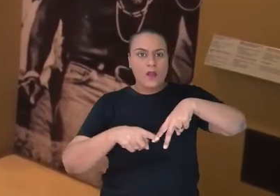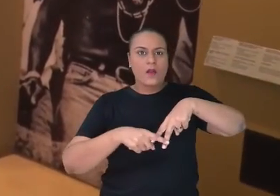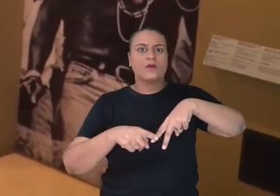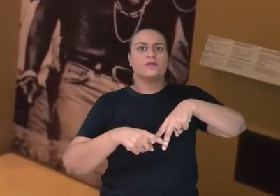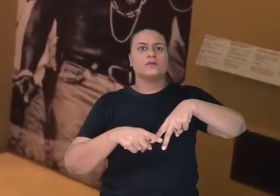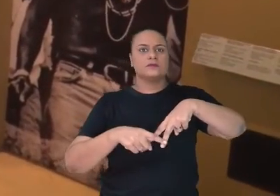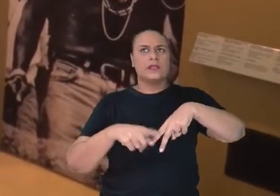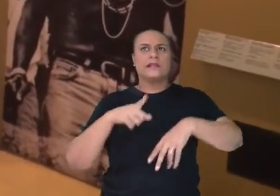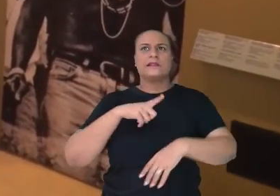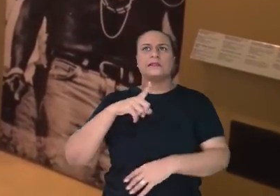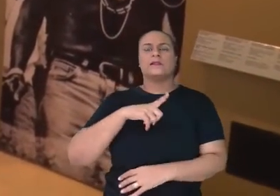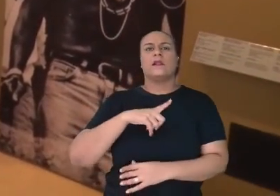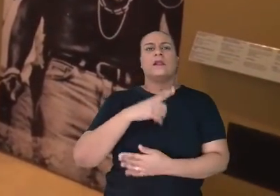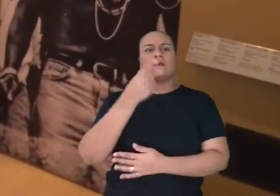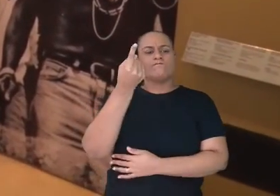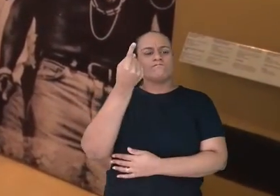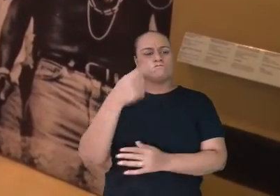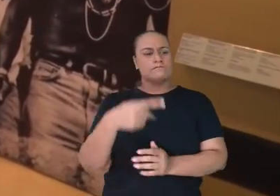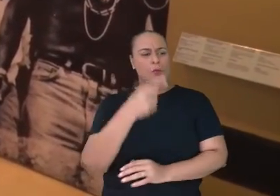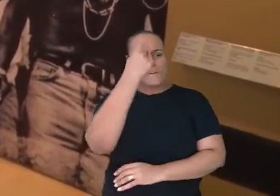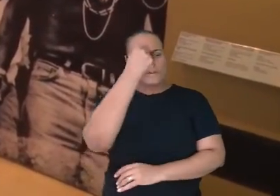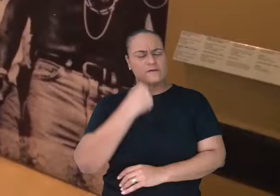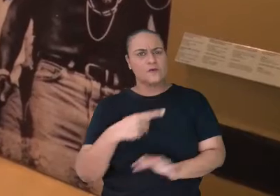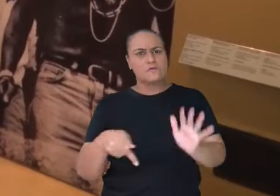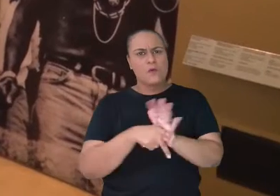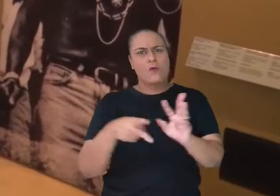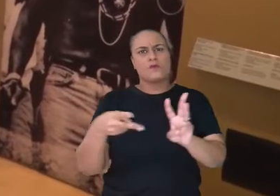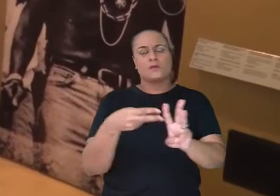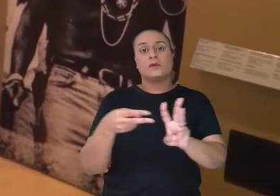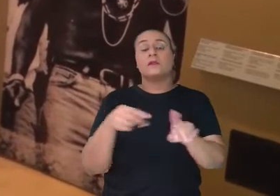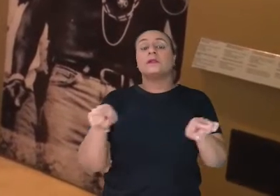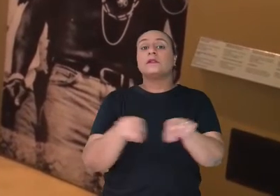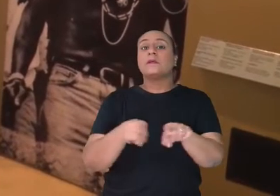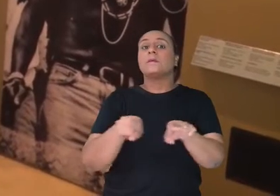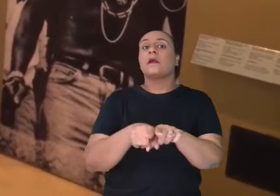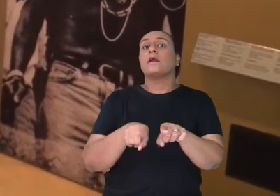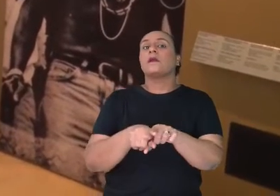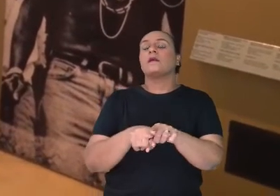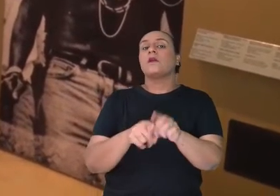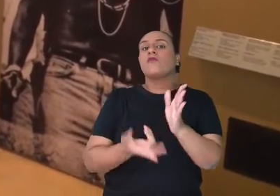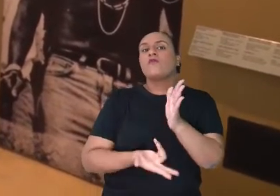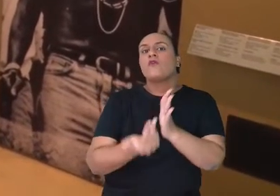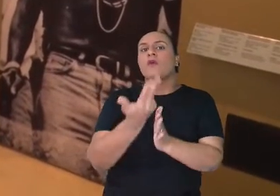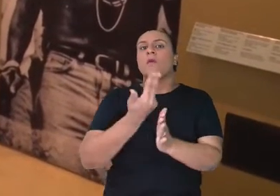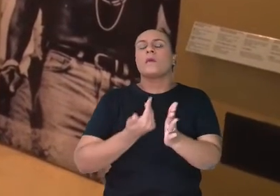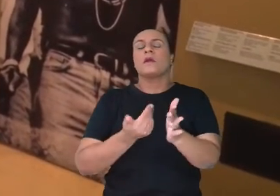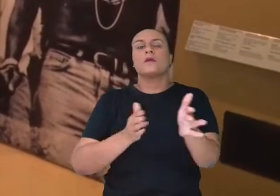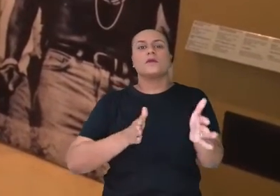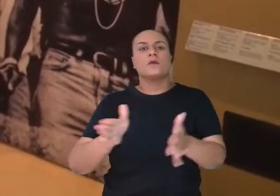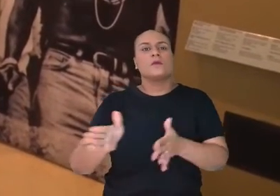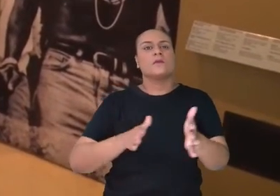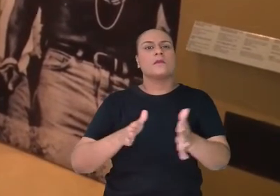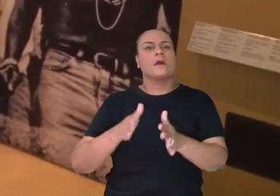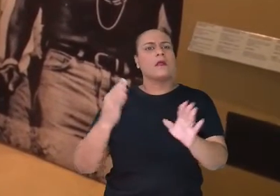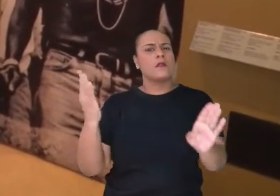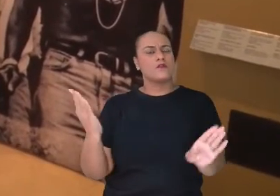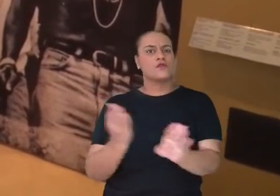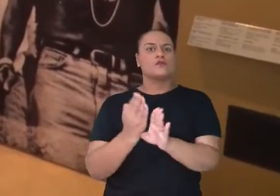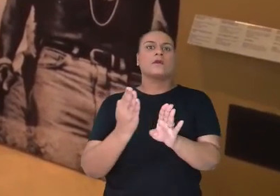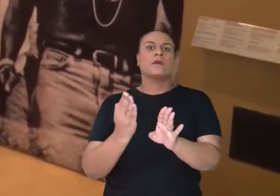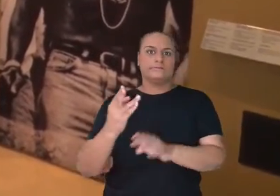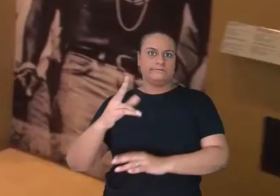tem um estereótipo do indígena, como a gente vê nas pinturas do período de descoberta e da chegada